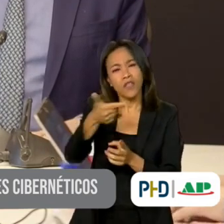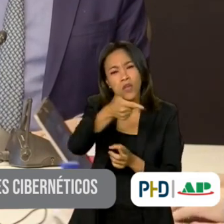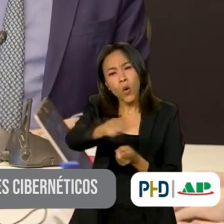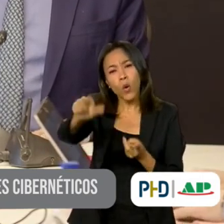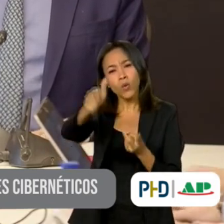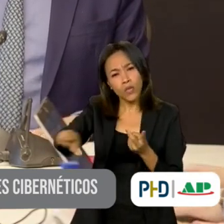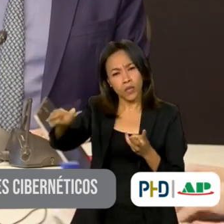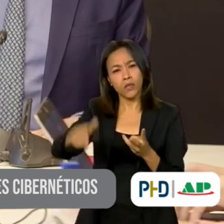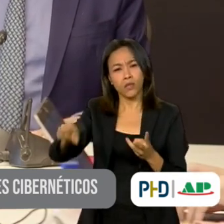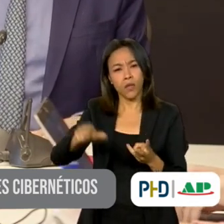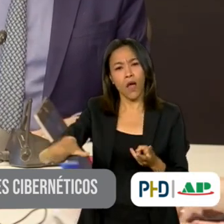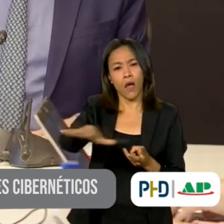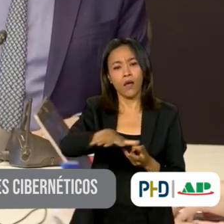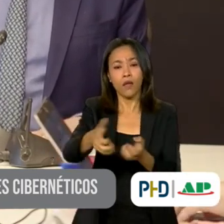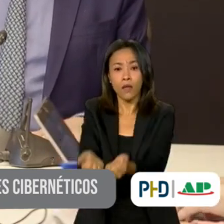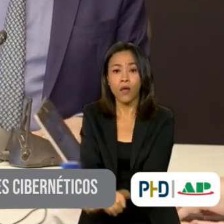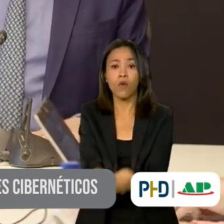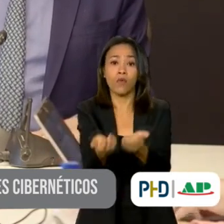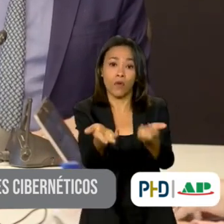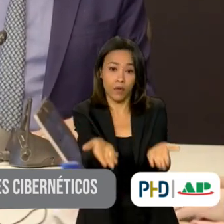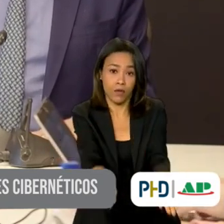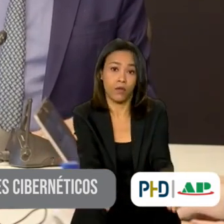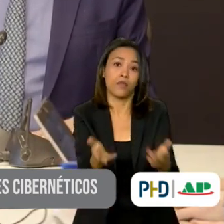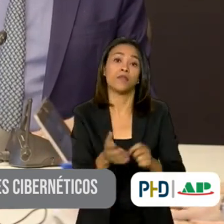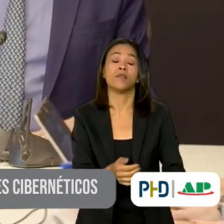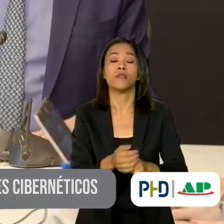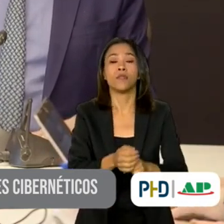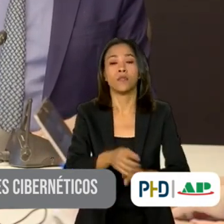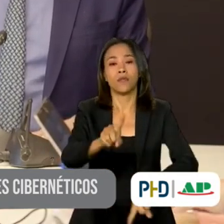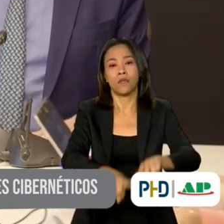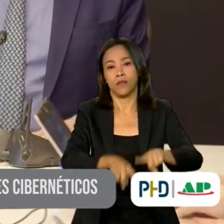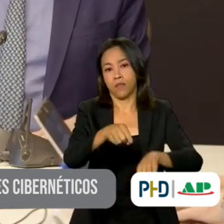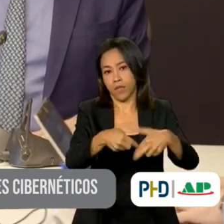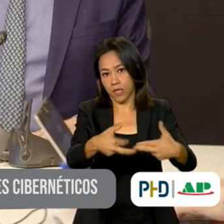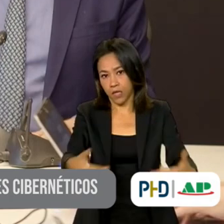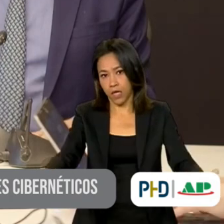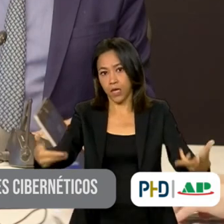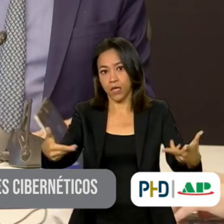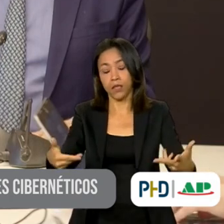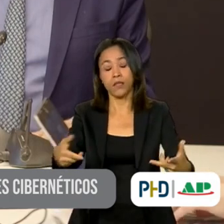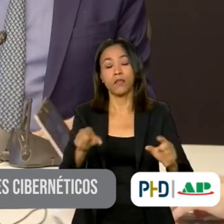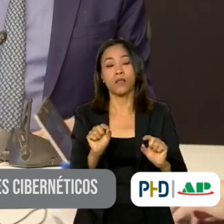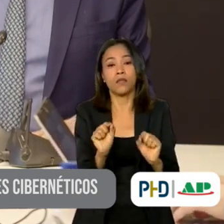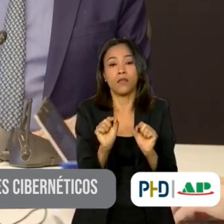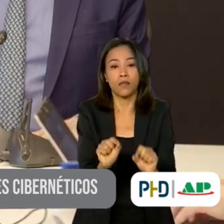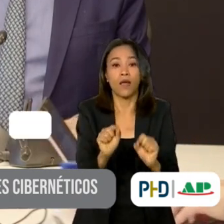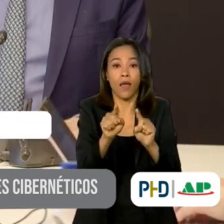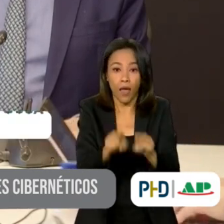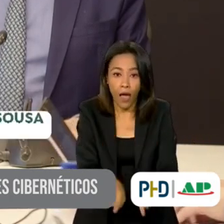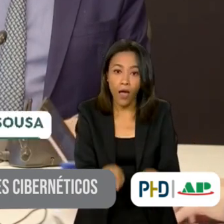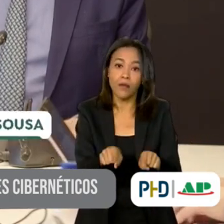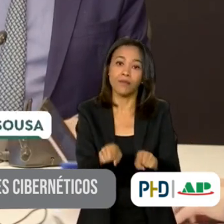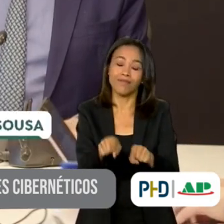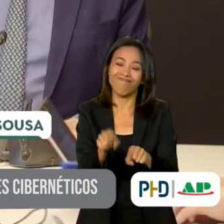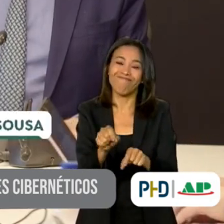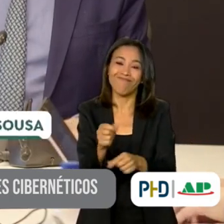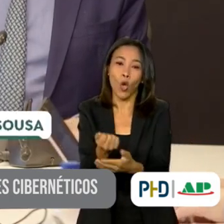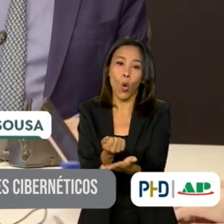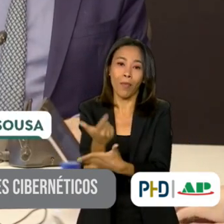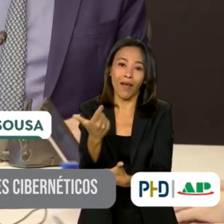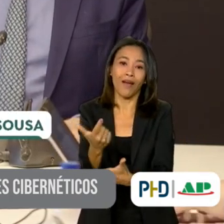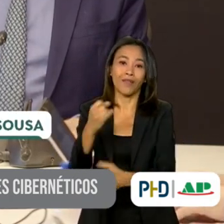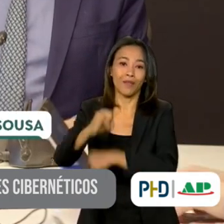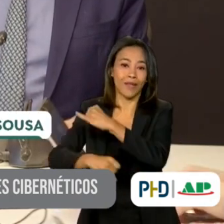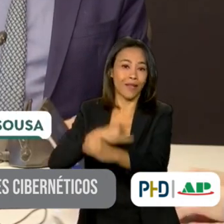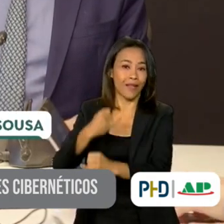setores que oferecem serviços e produtos, sobretudo produtos e serviços que são adquiridos por meio do